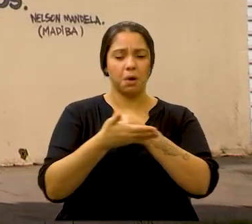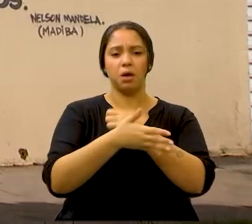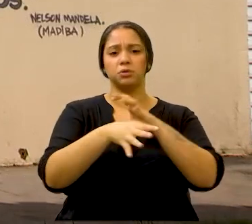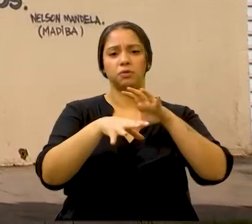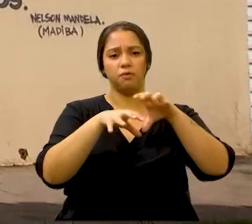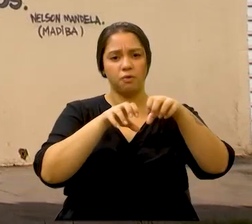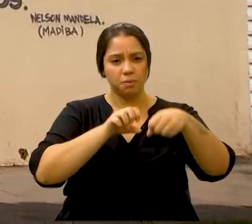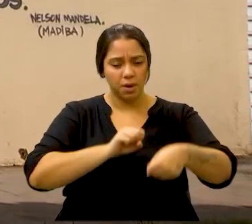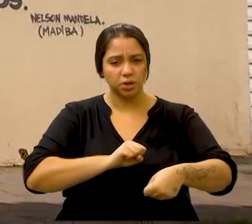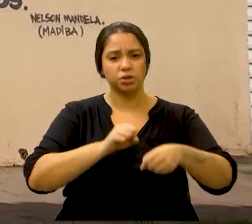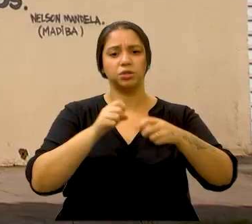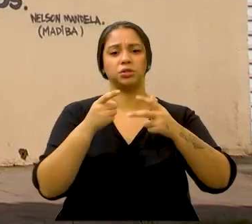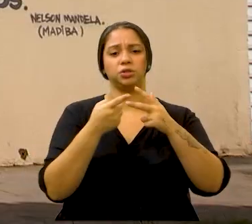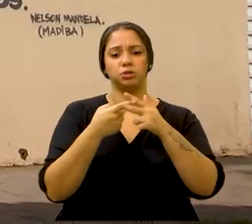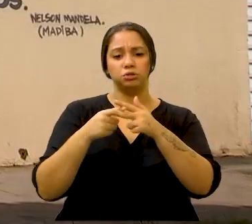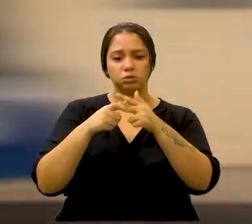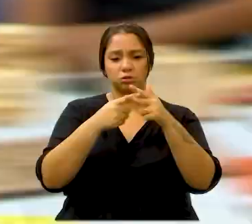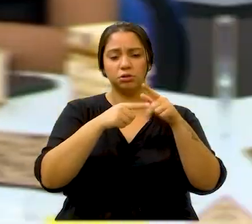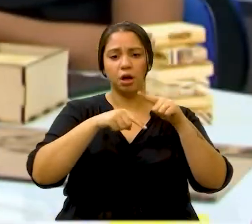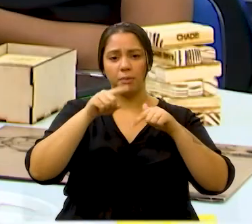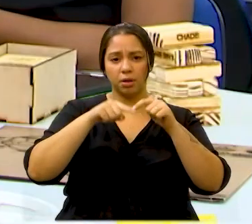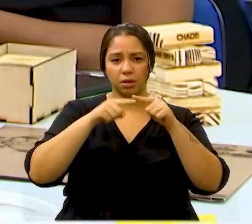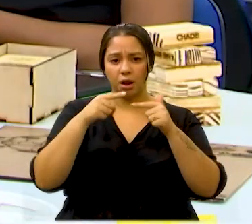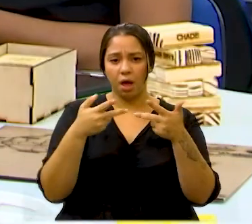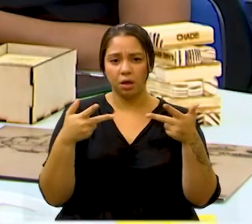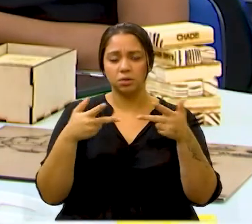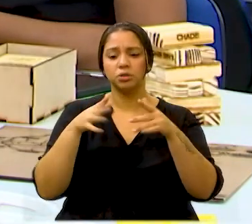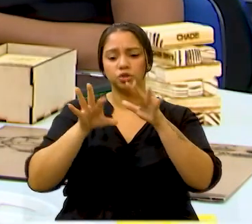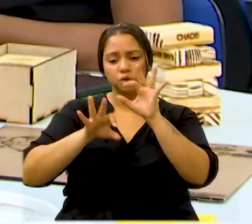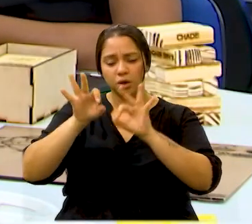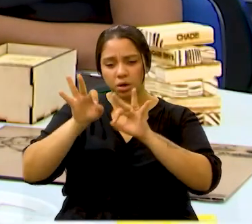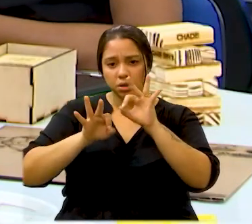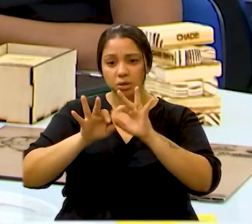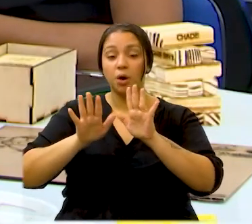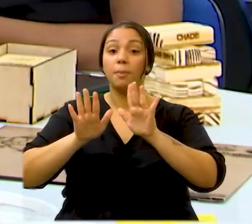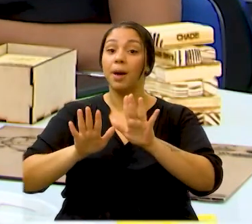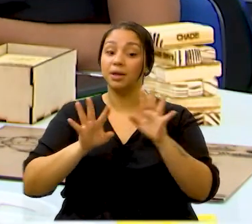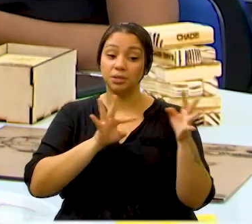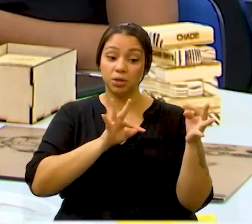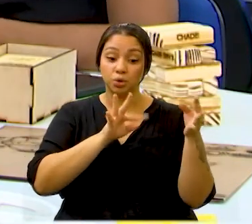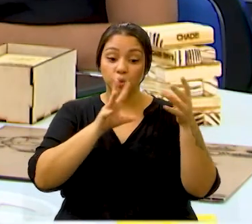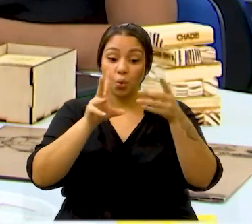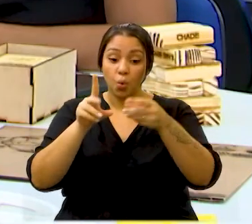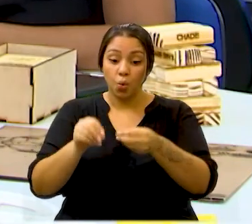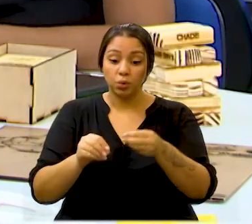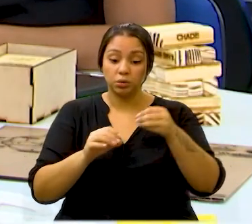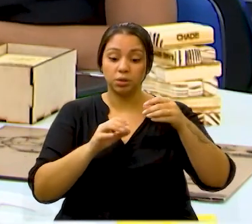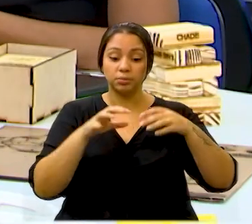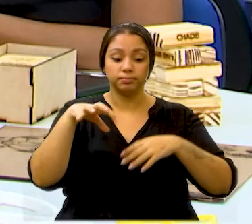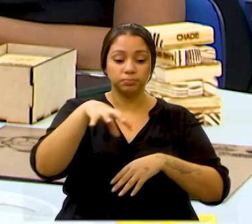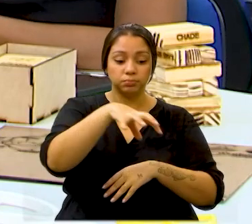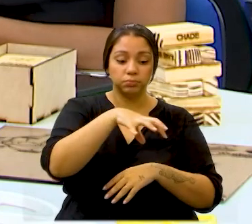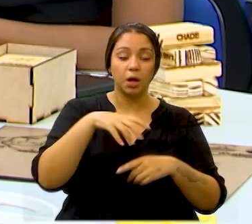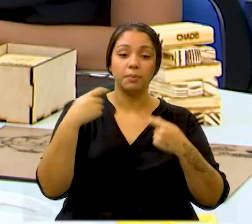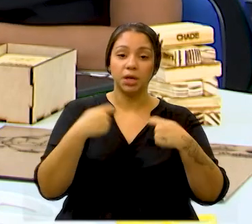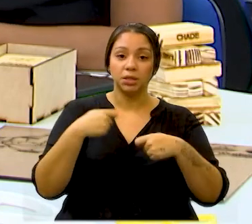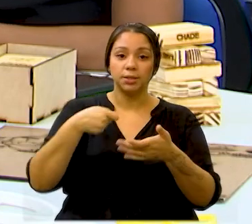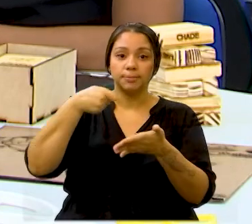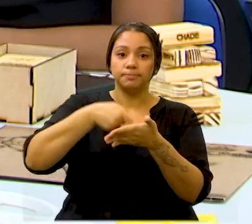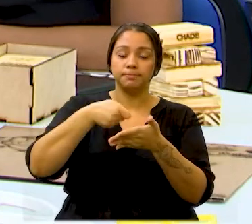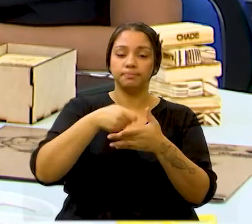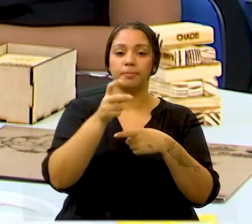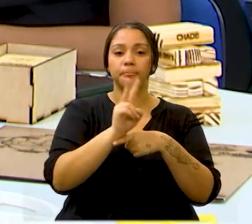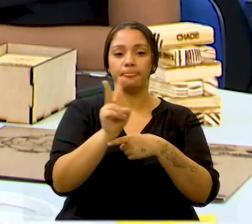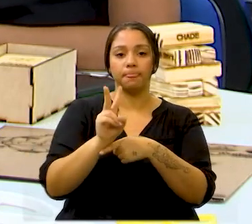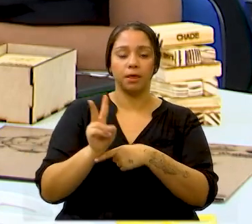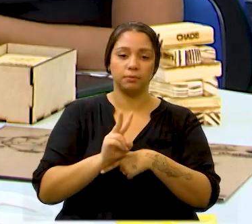respaldo formativo, de recurso, de organização do ensino, mas todas as redes elas têm a obrigatoriedade